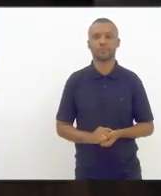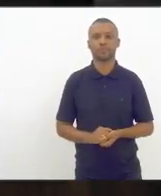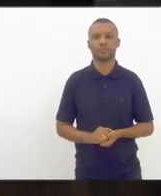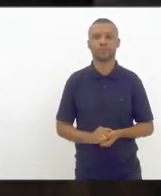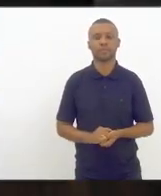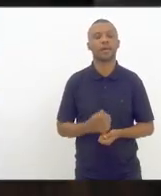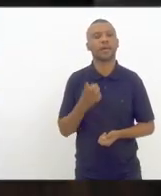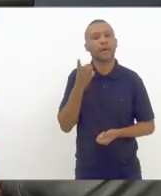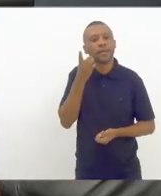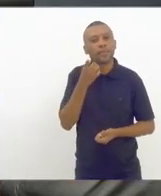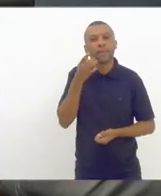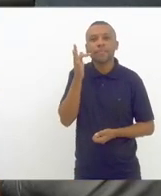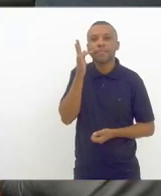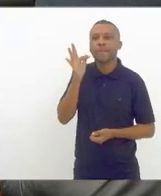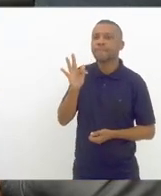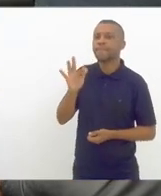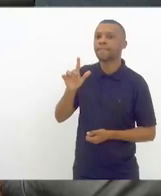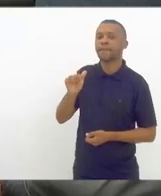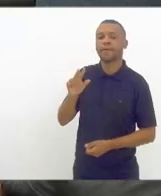deputado Flávio Serafim.